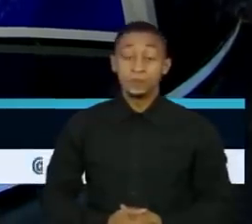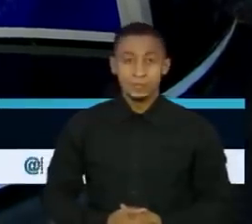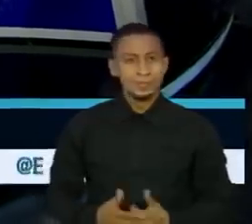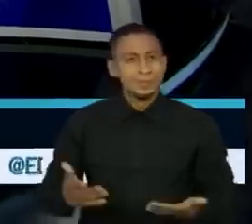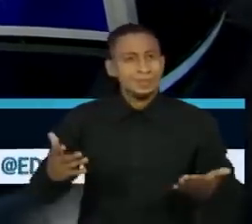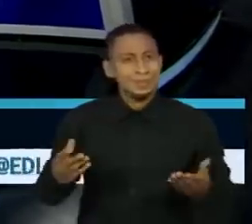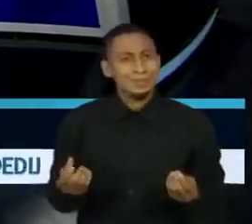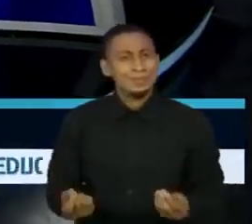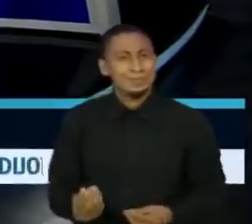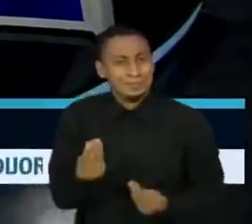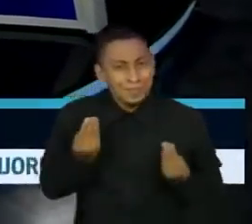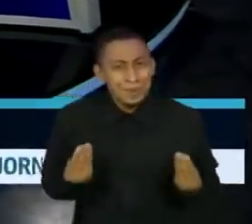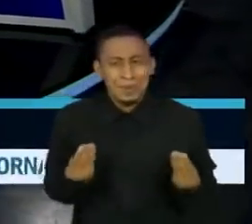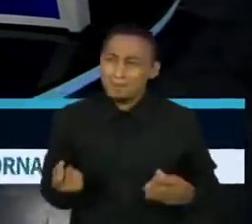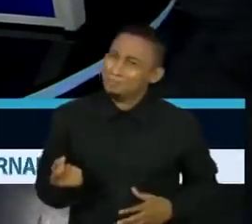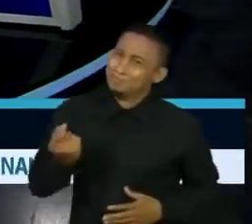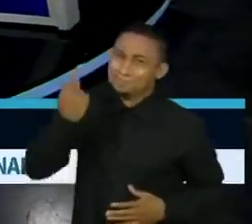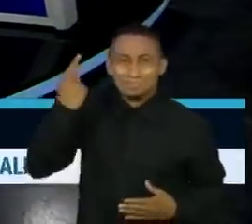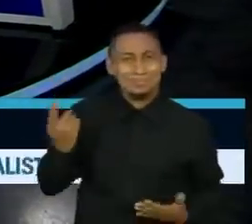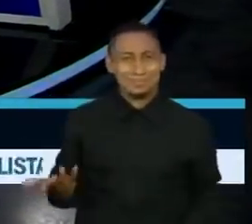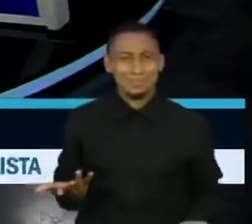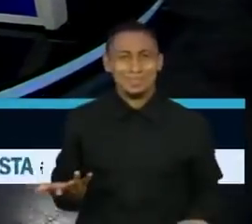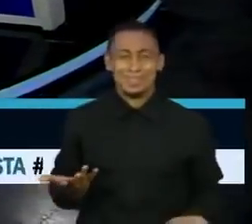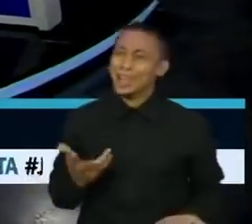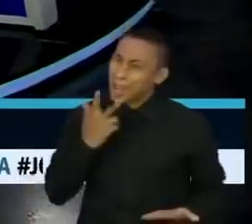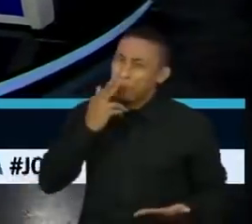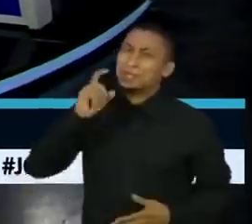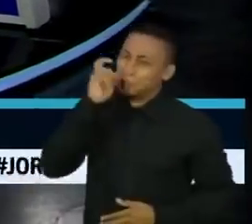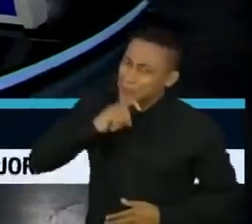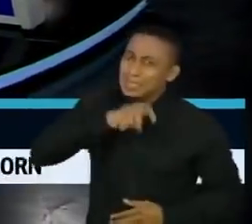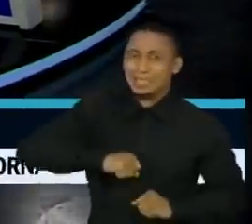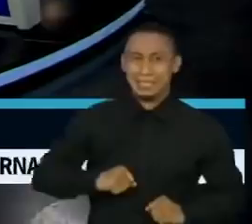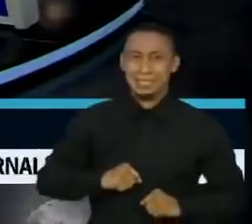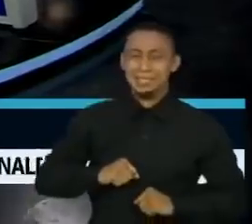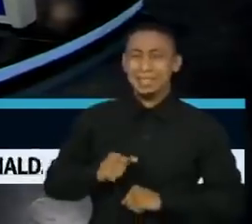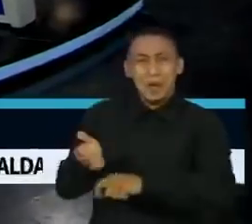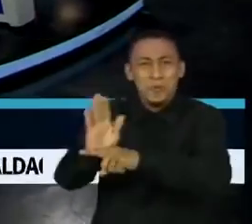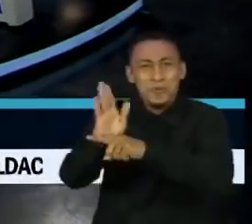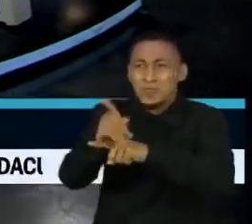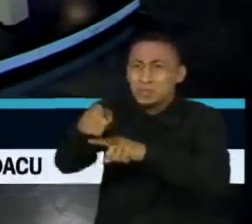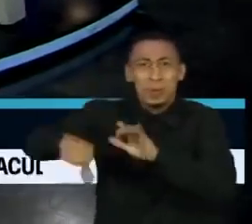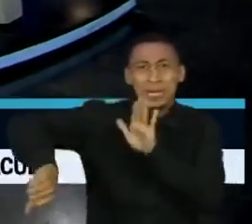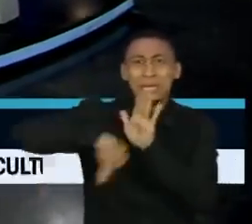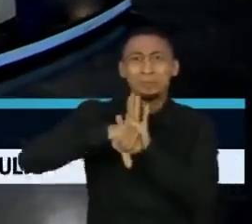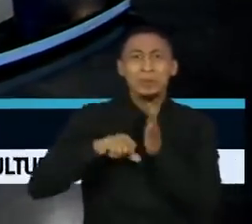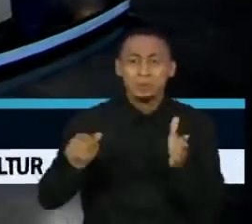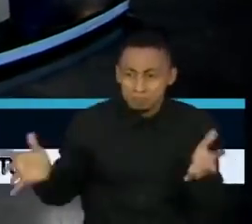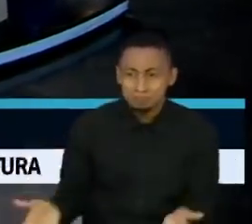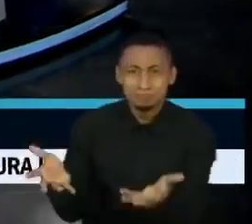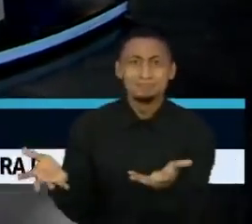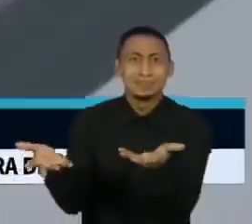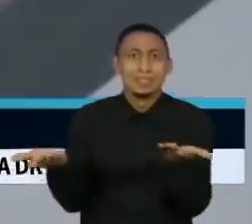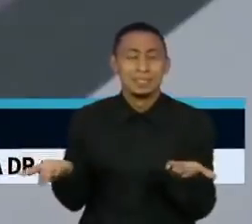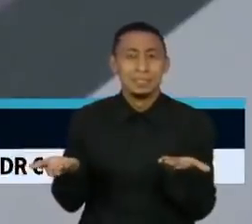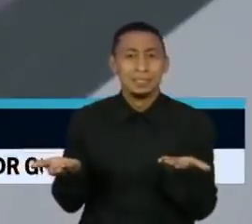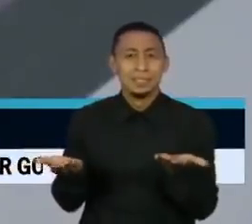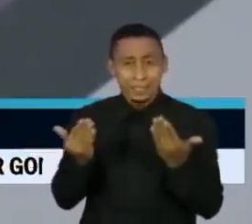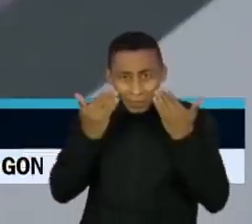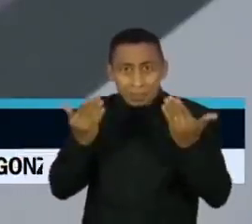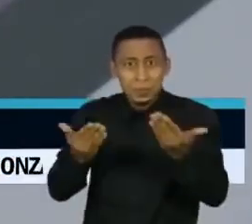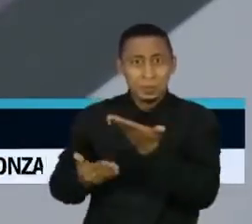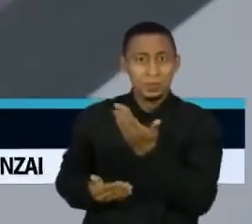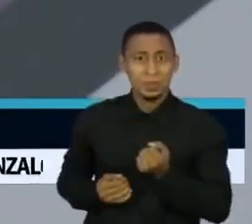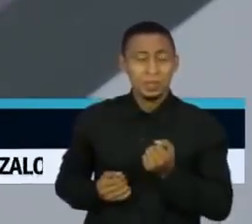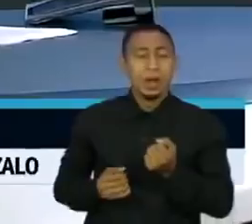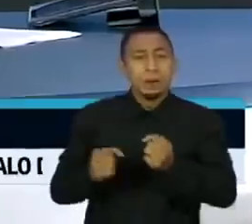Parece mentira que nós estamos vendo um vídeo desse, que é um vídeo, sem dúvida, criminoso. E a partir desse vídeo, né, doutora Priscila, você